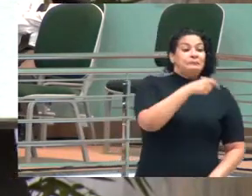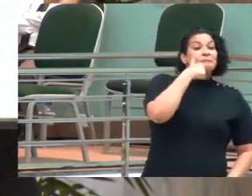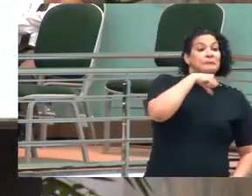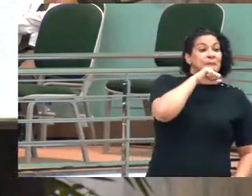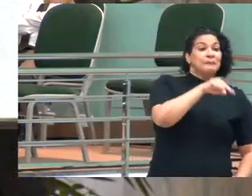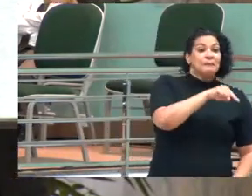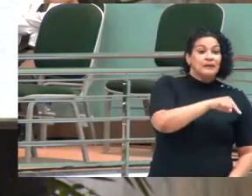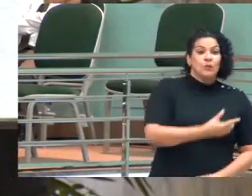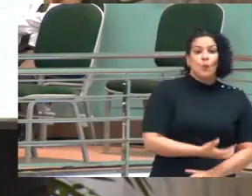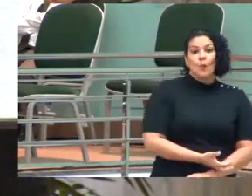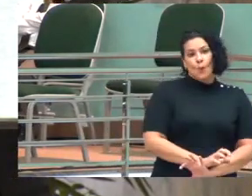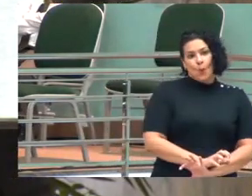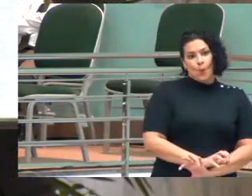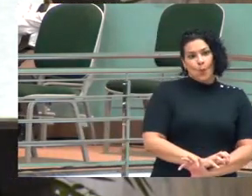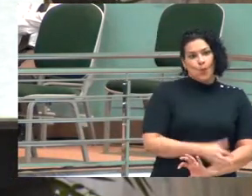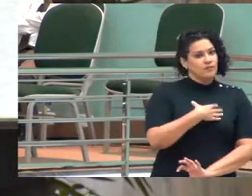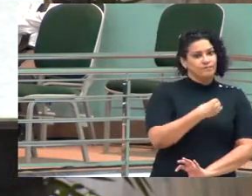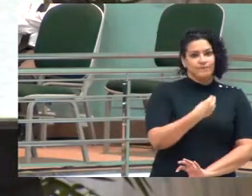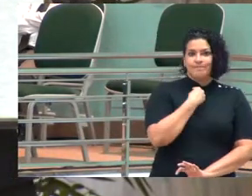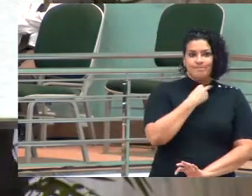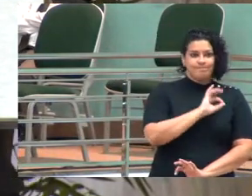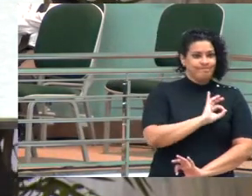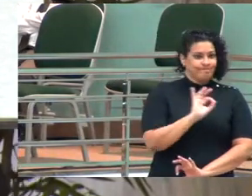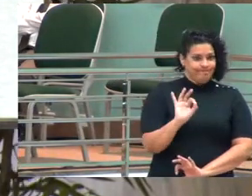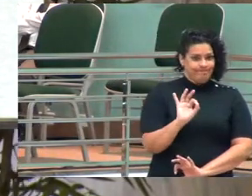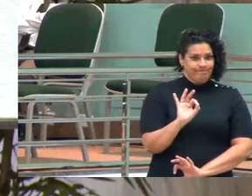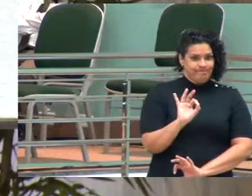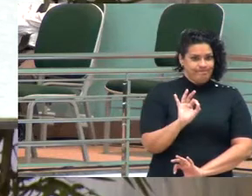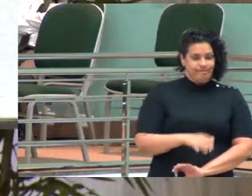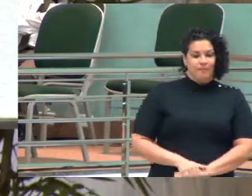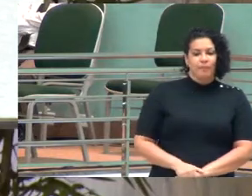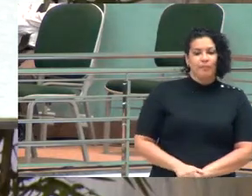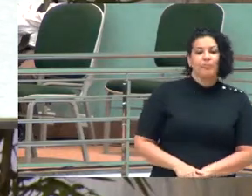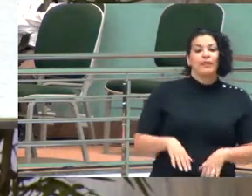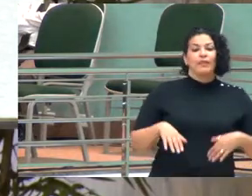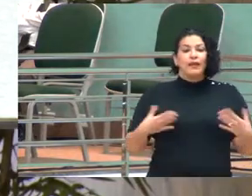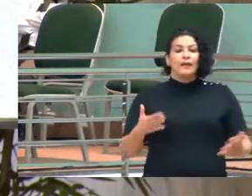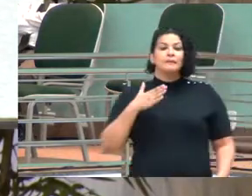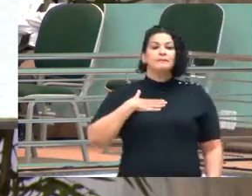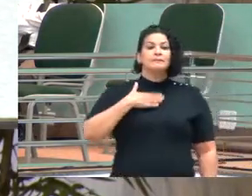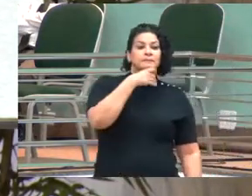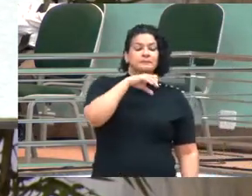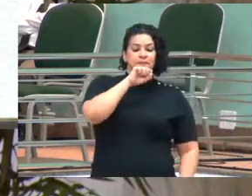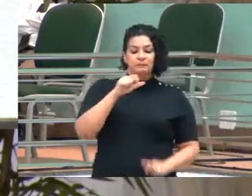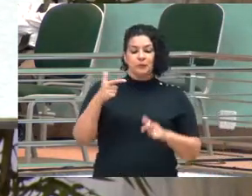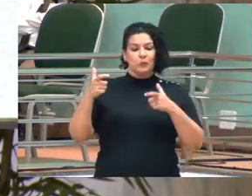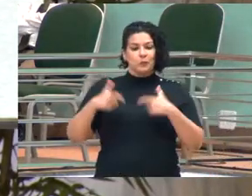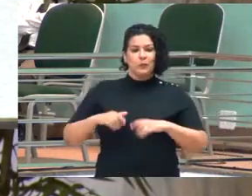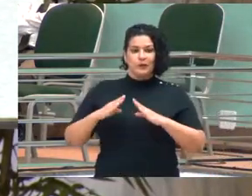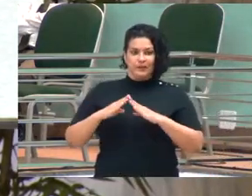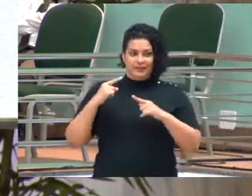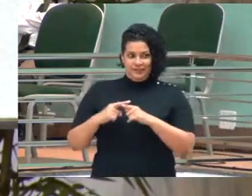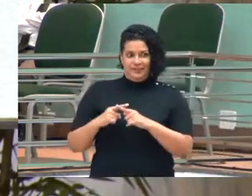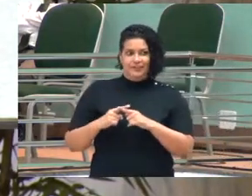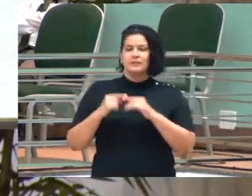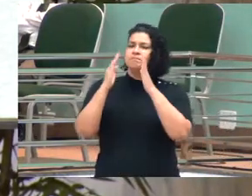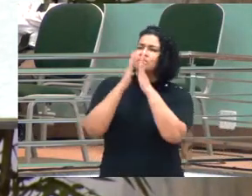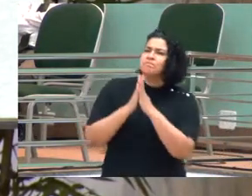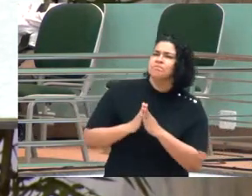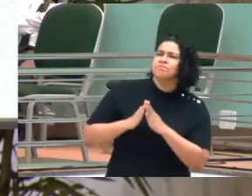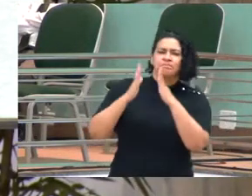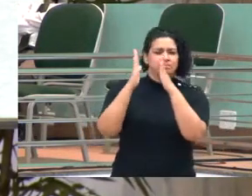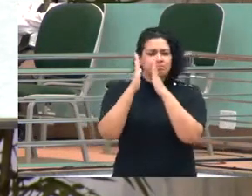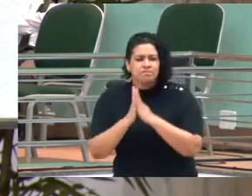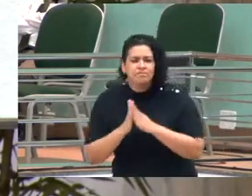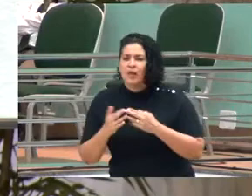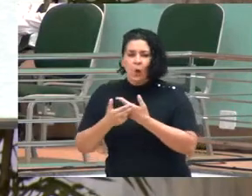pai. Ele duvidou, ele não acreditou muito. O anjo deu detalhes do meu nascimento e